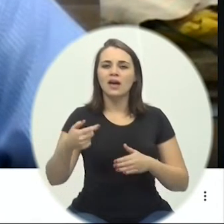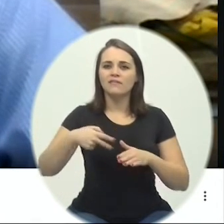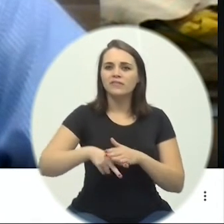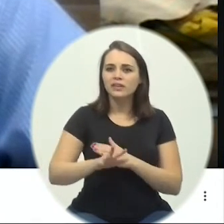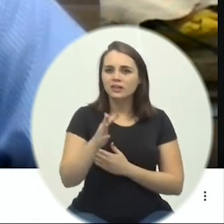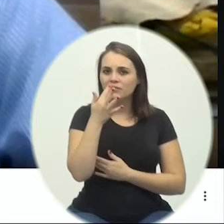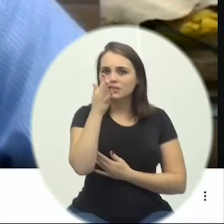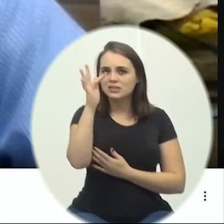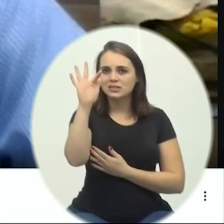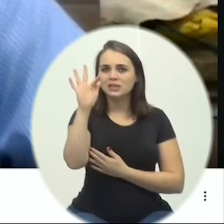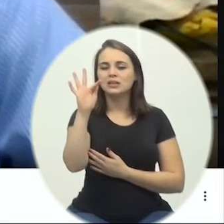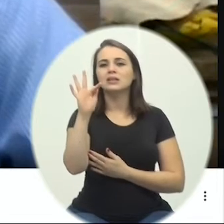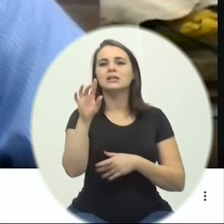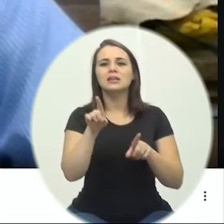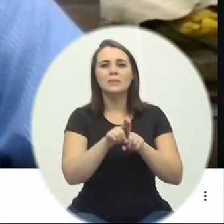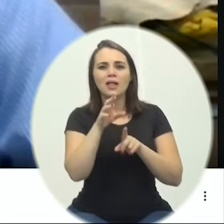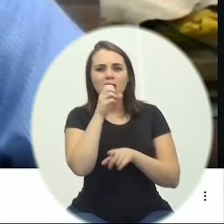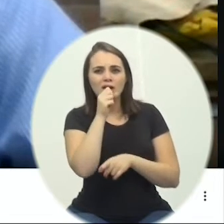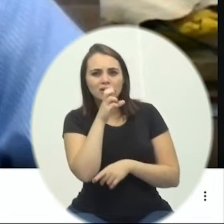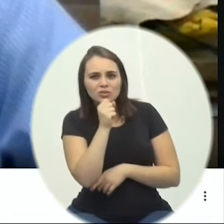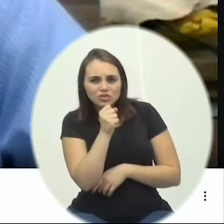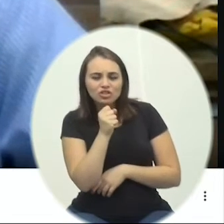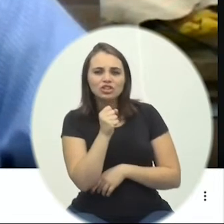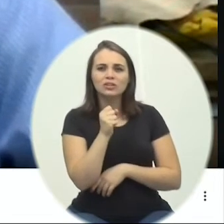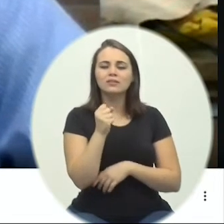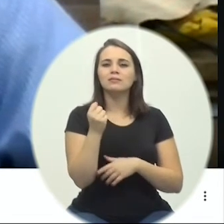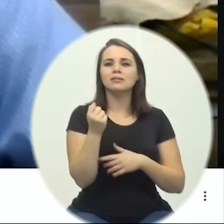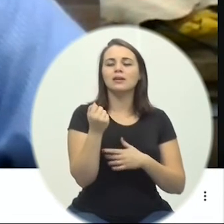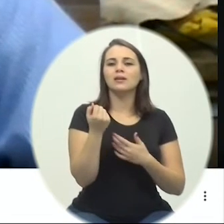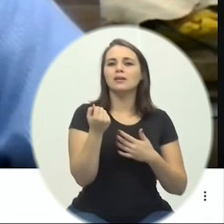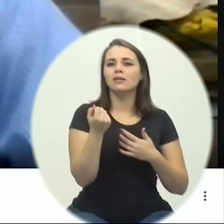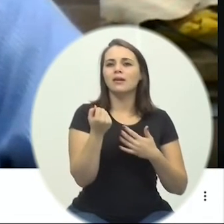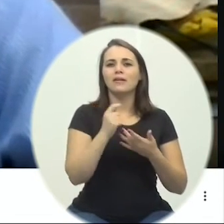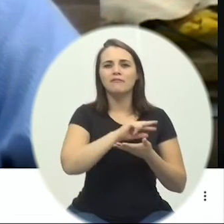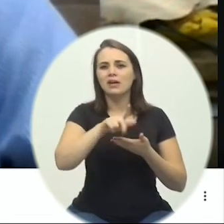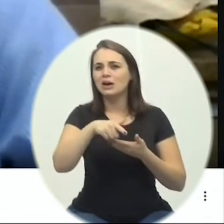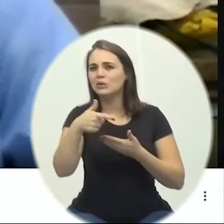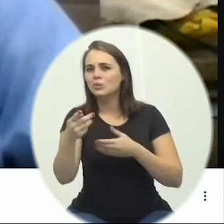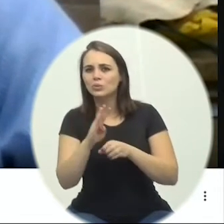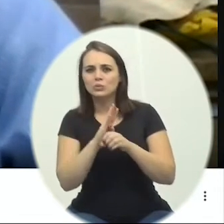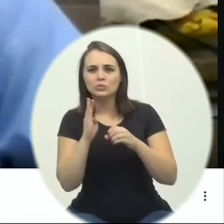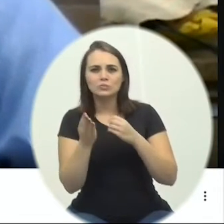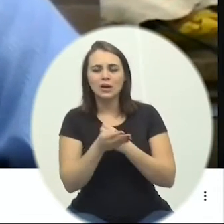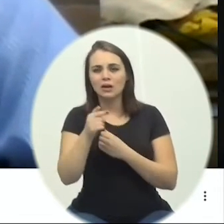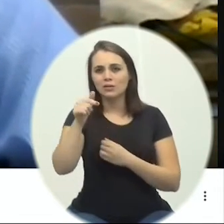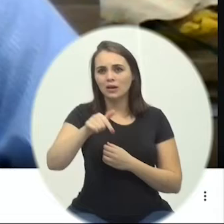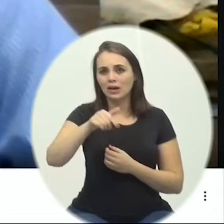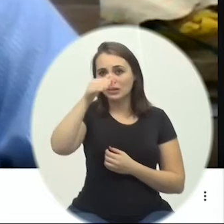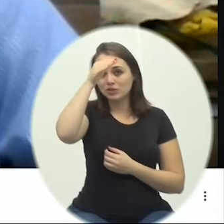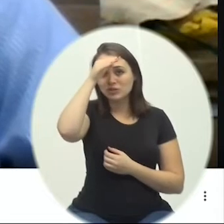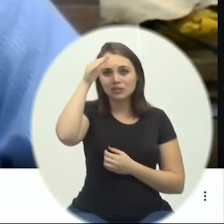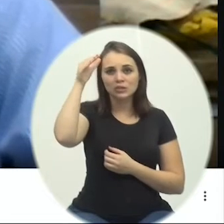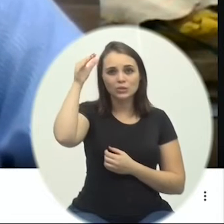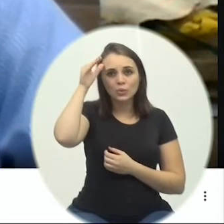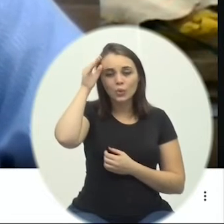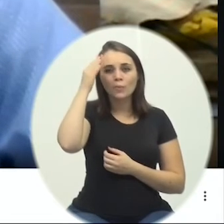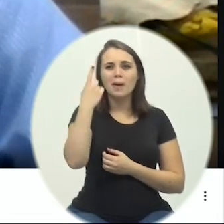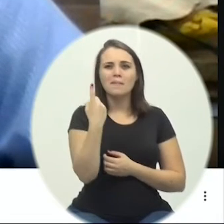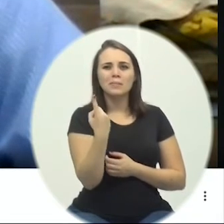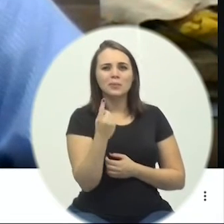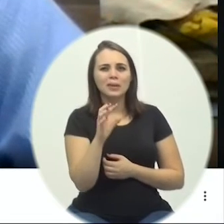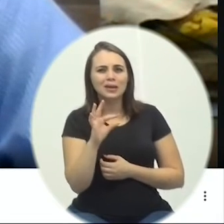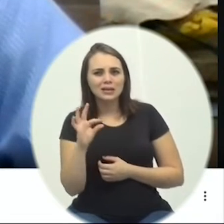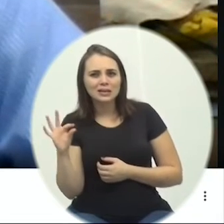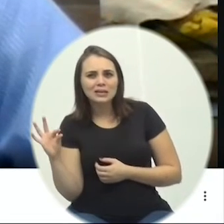Montevidéu, Laranjinha, Liberdade, Linha Anta, Linha Batista, Linha Cabral, Mina do Toco, Monte Castelo, Morro Albino, Nossa Senhora do Carmo, Primeira Linha, o